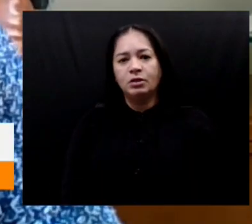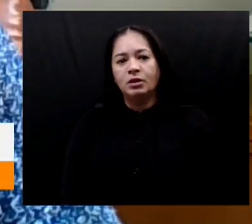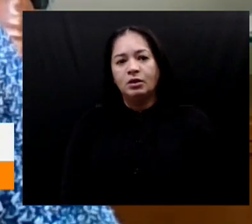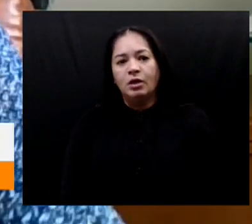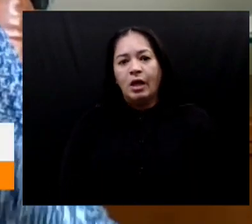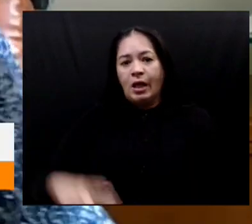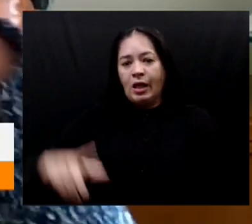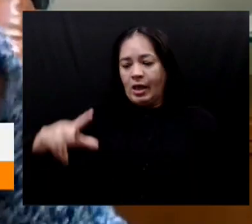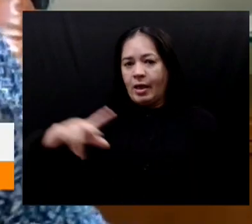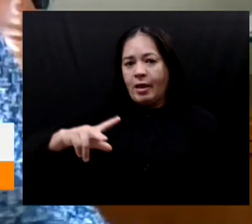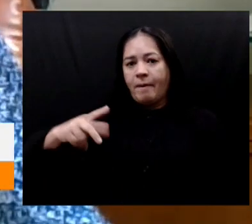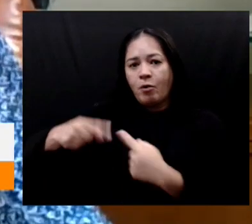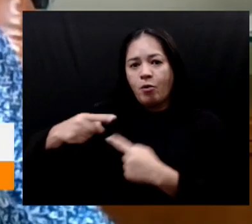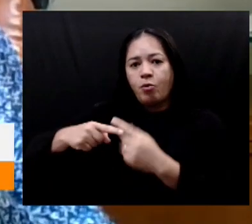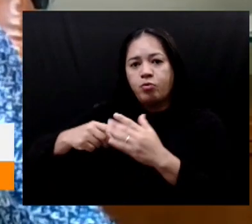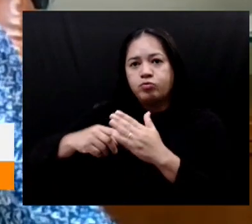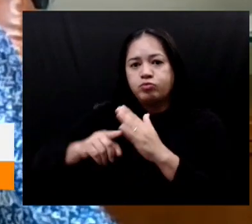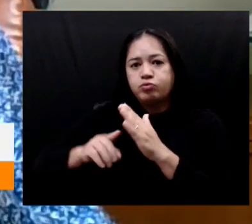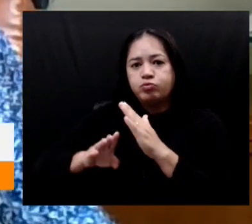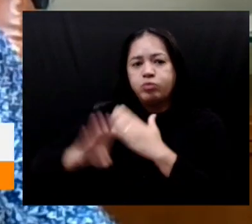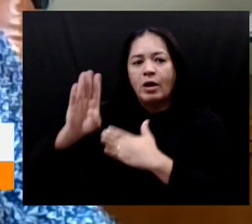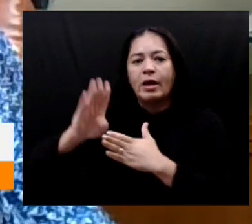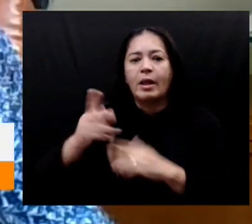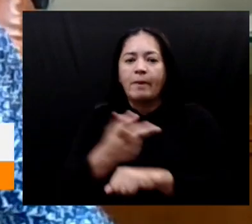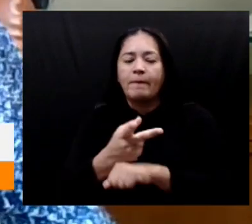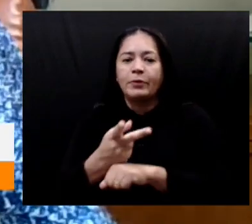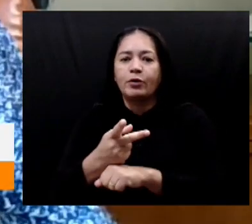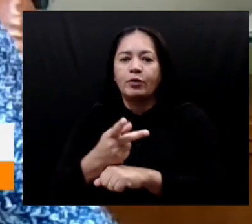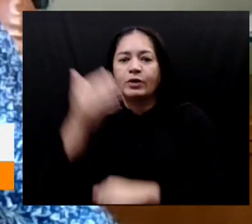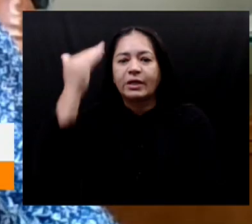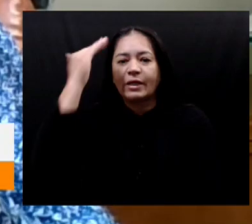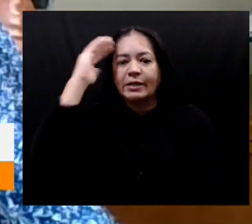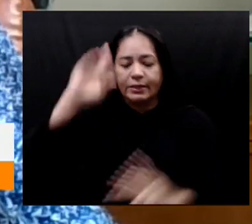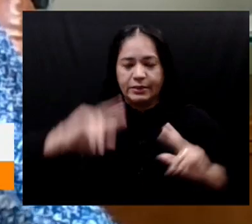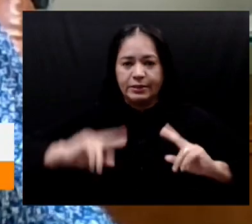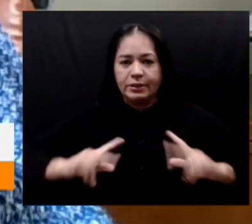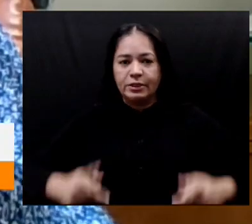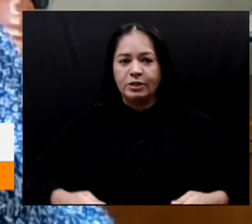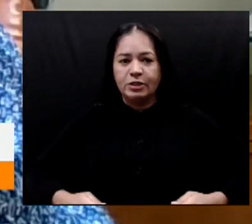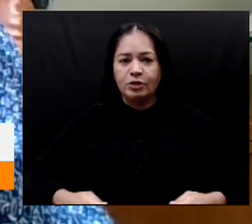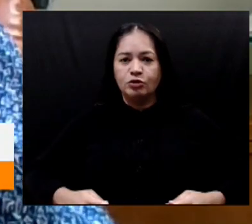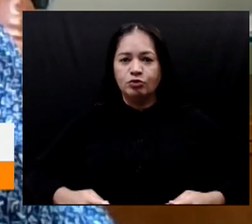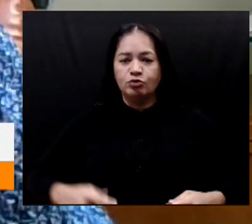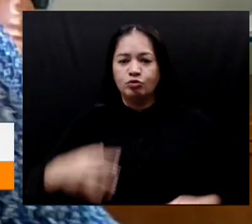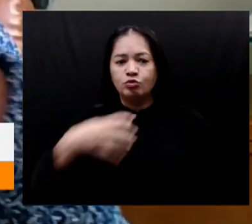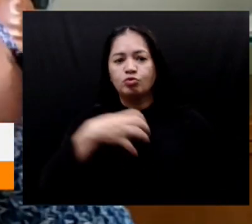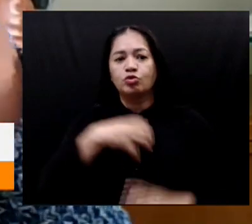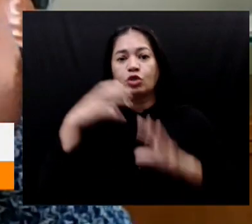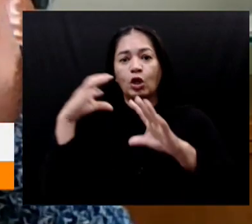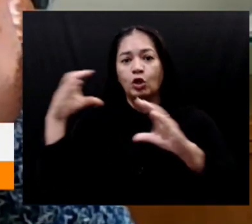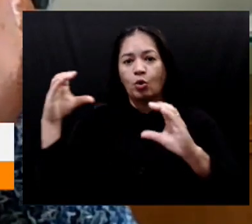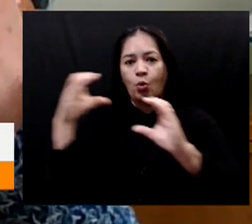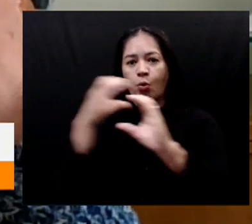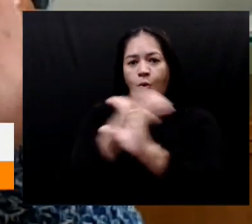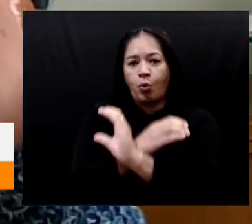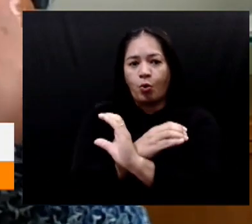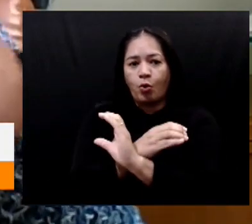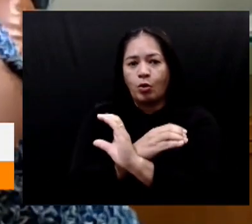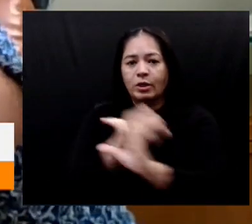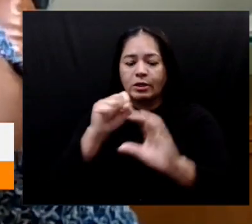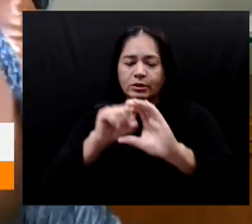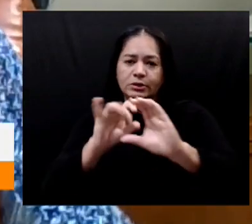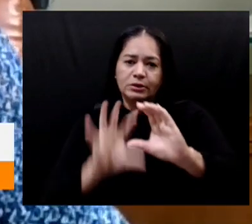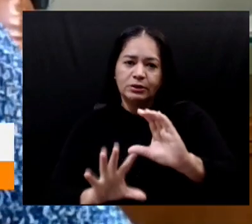ela busca compreender o ser humano de forma integral, considerando aspectos